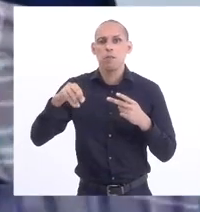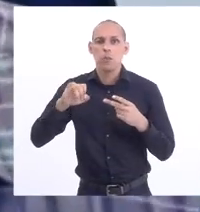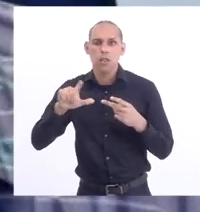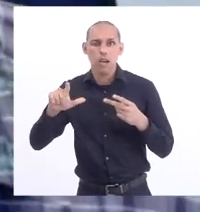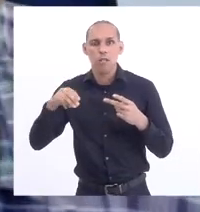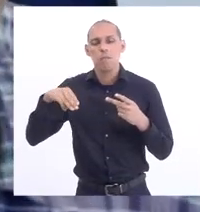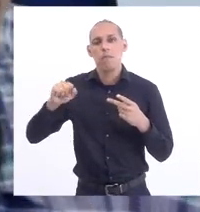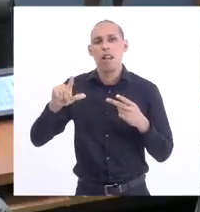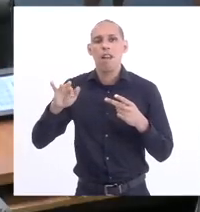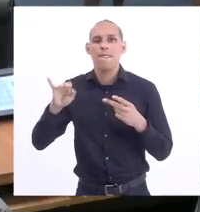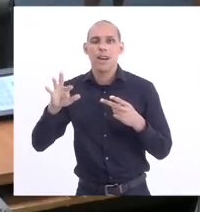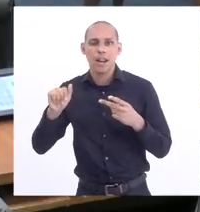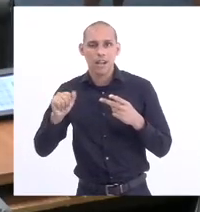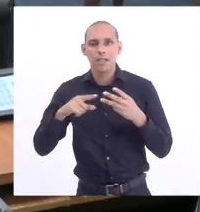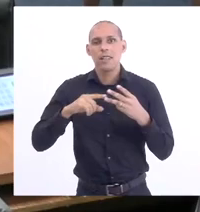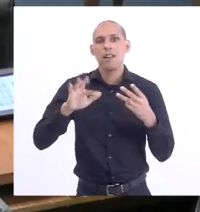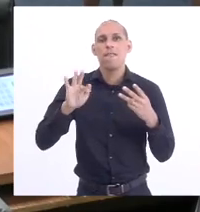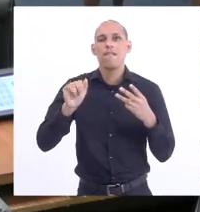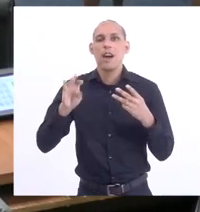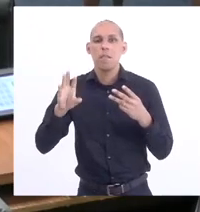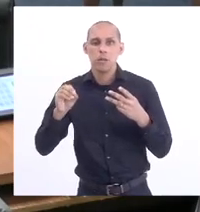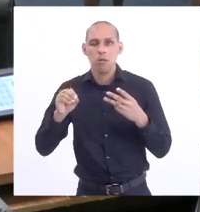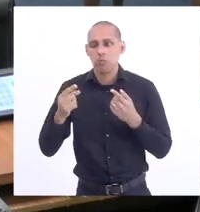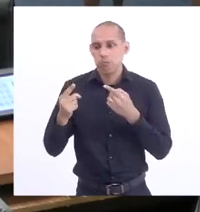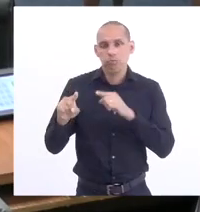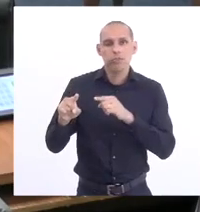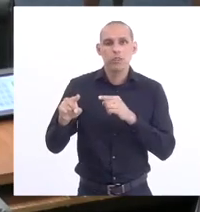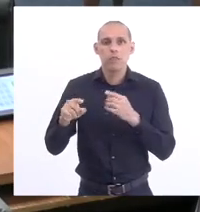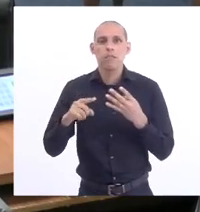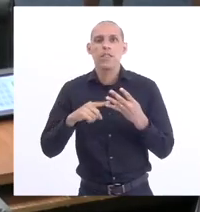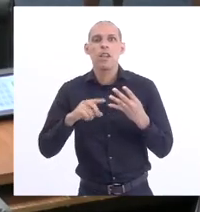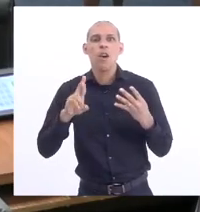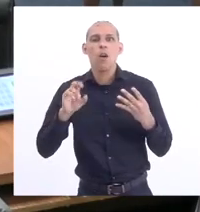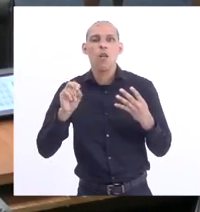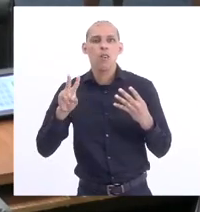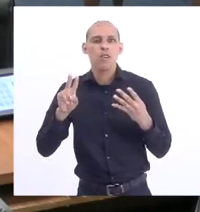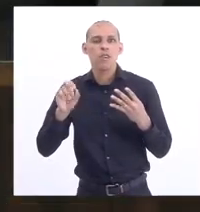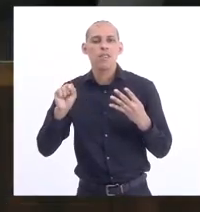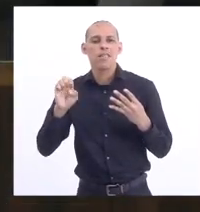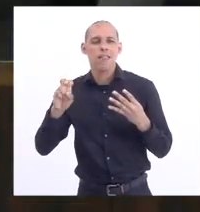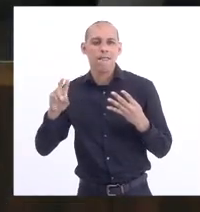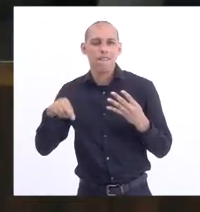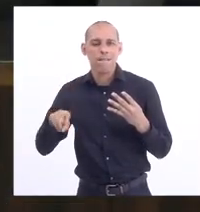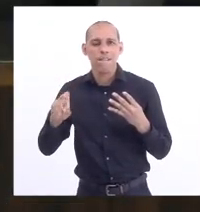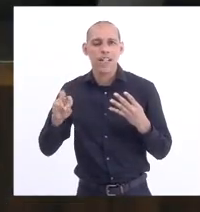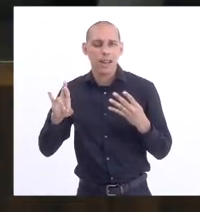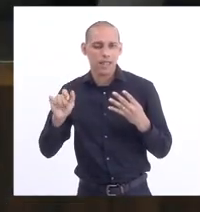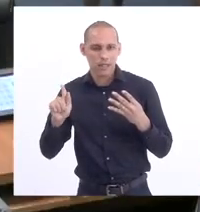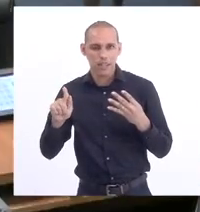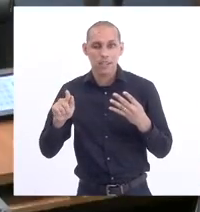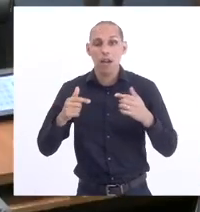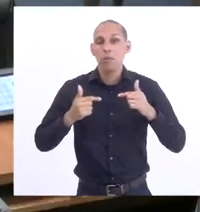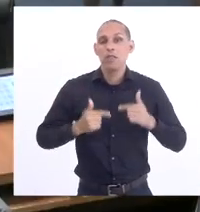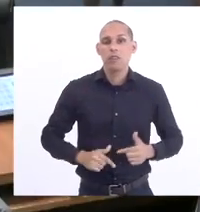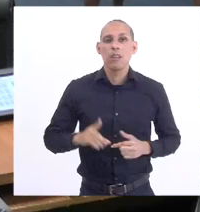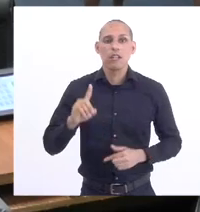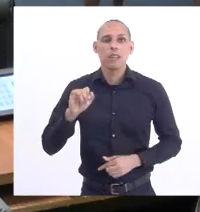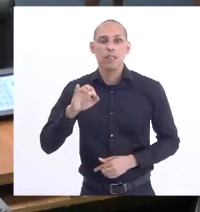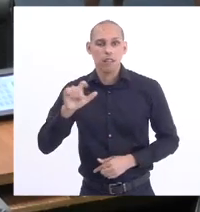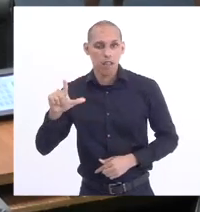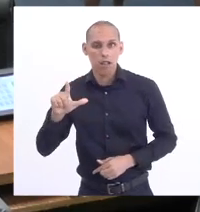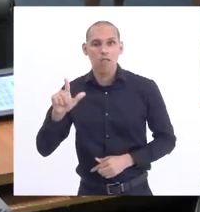Malafaia. Fábio Silva, contrário do Rosenberg Reis. Anuncio. Pode permitir a abstenção? Abstenção, Daniel Librelon,